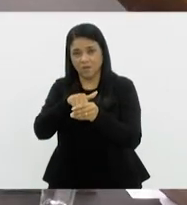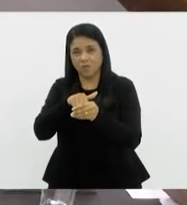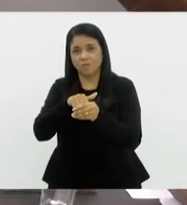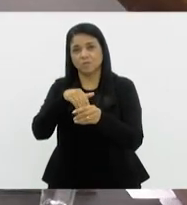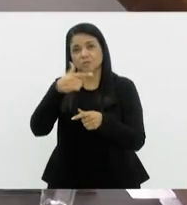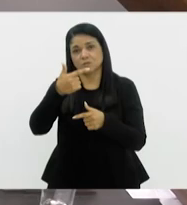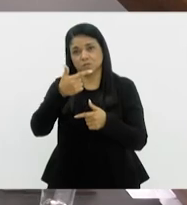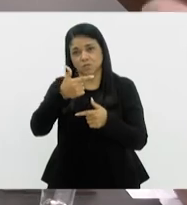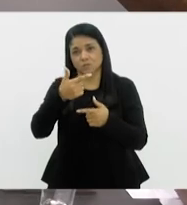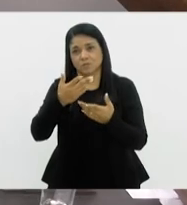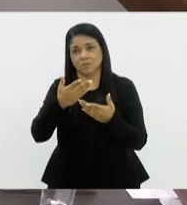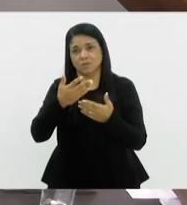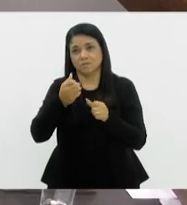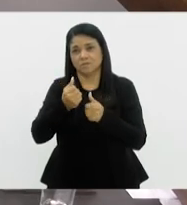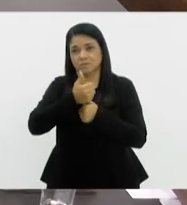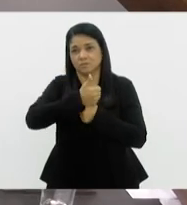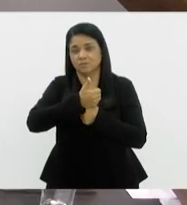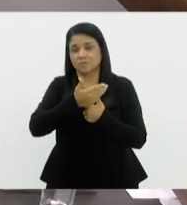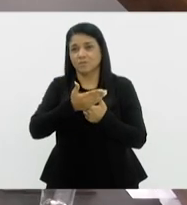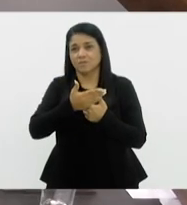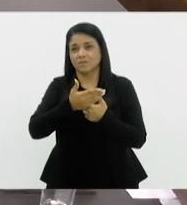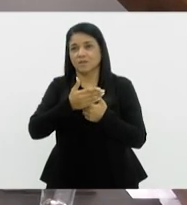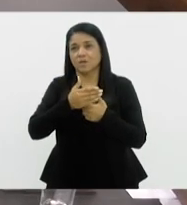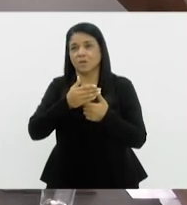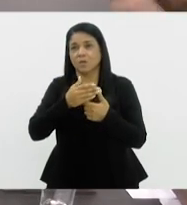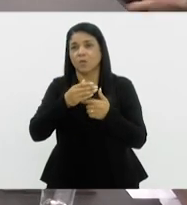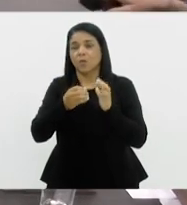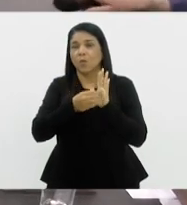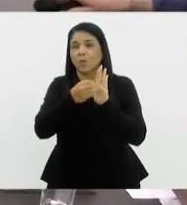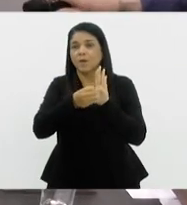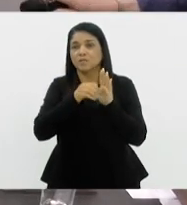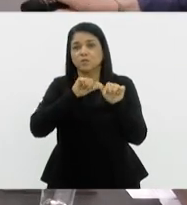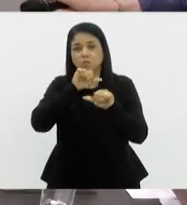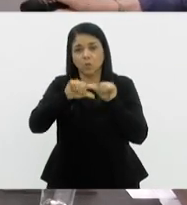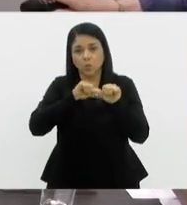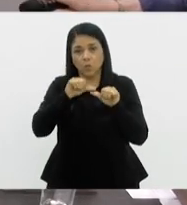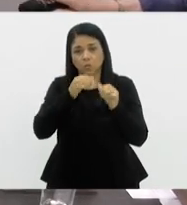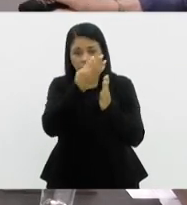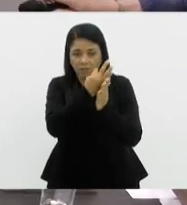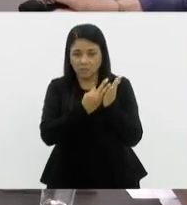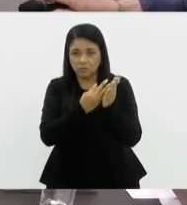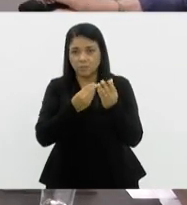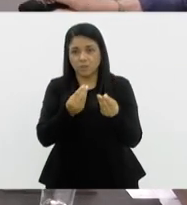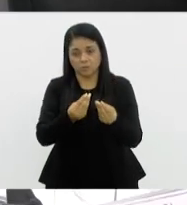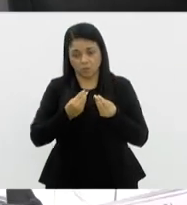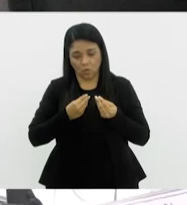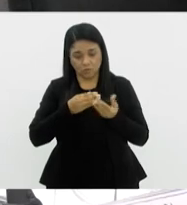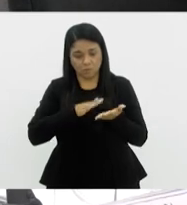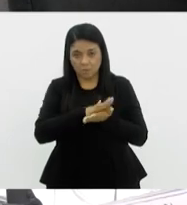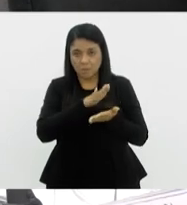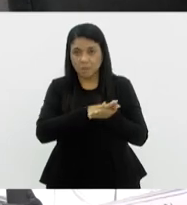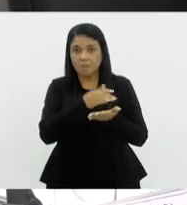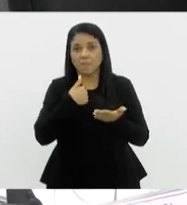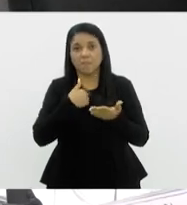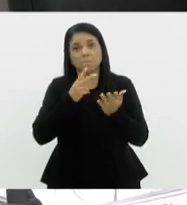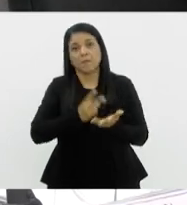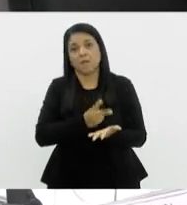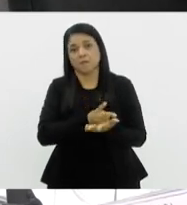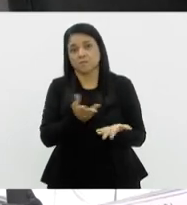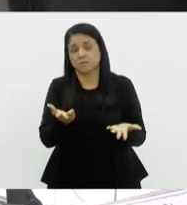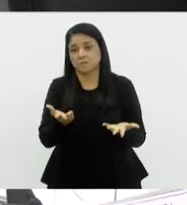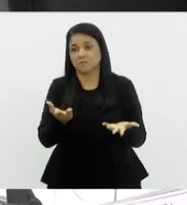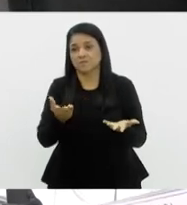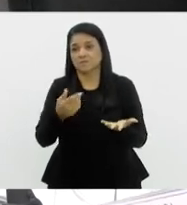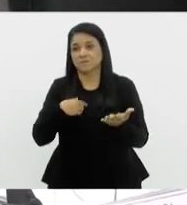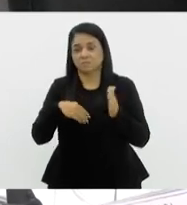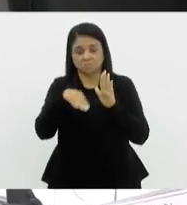corrige... O parecer foi trocado e não trocaram para a gente. Isso. Eu estou questionando aqui porque a gente precisa estabelecer esse critério aqui. A pauta, eu estou